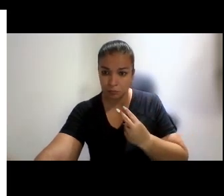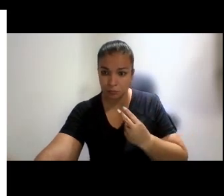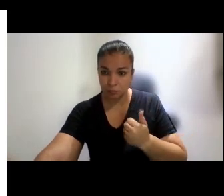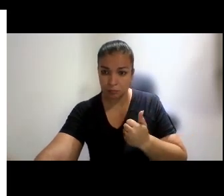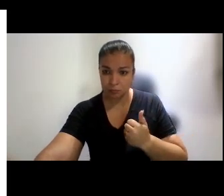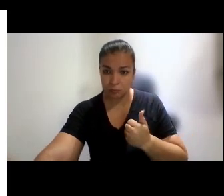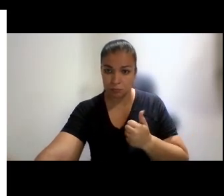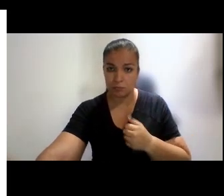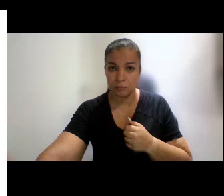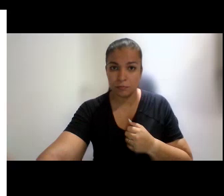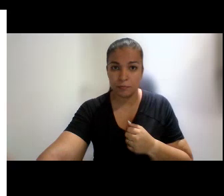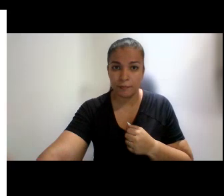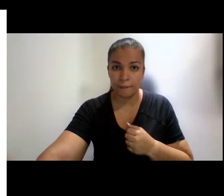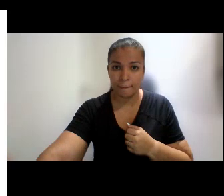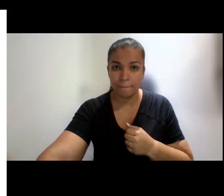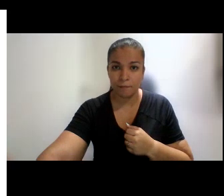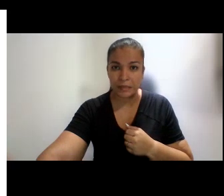desfocado?